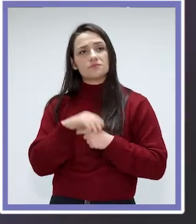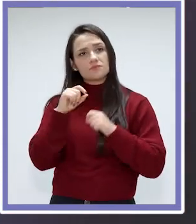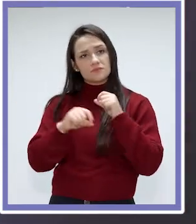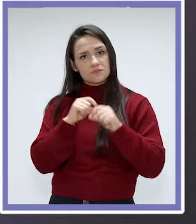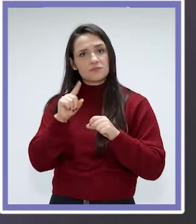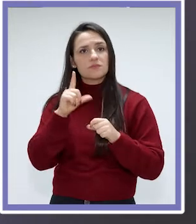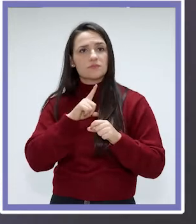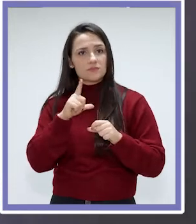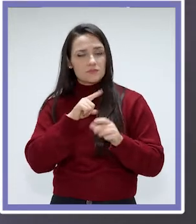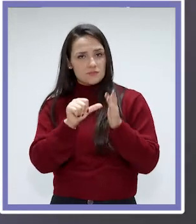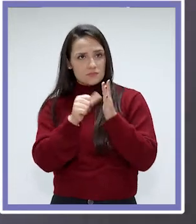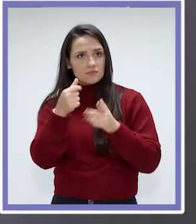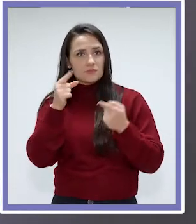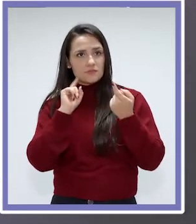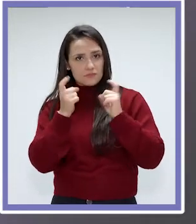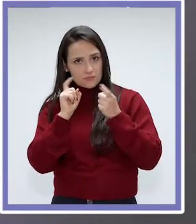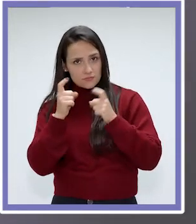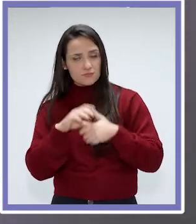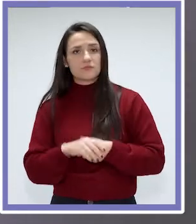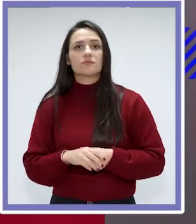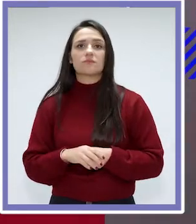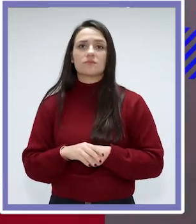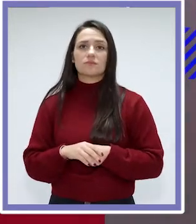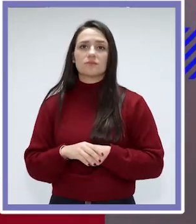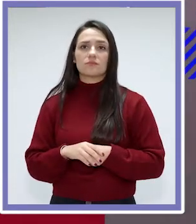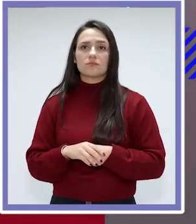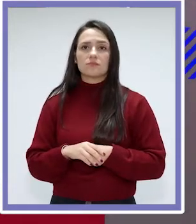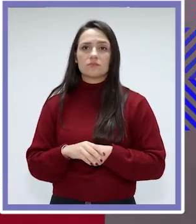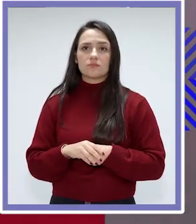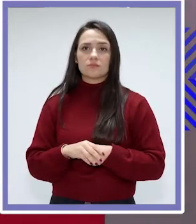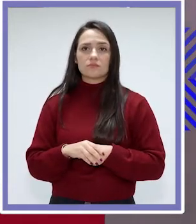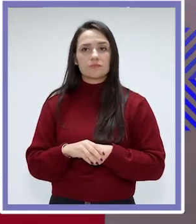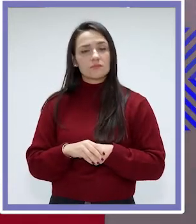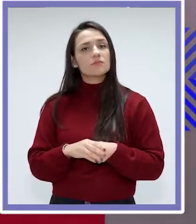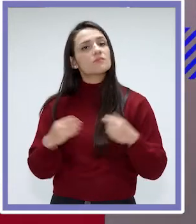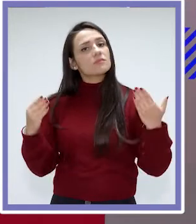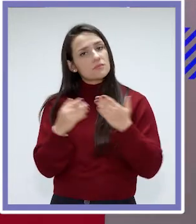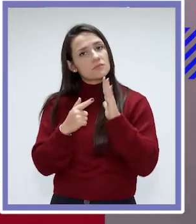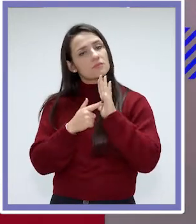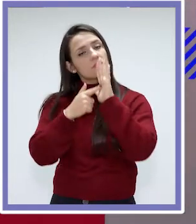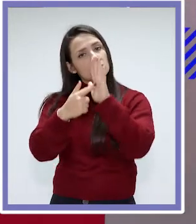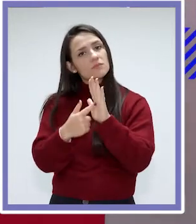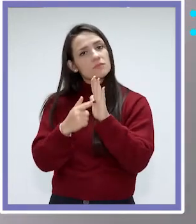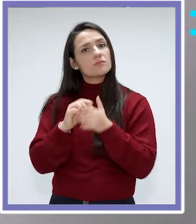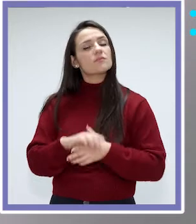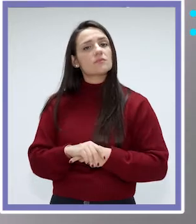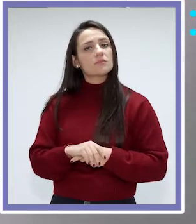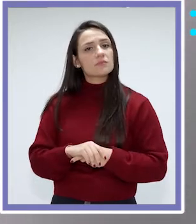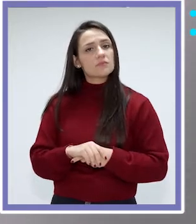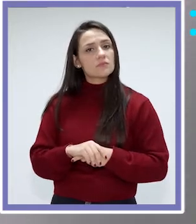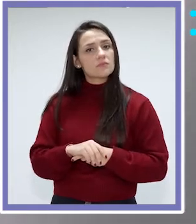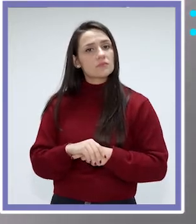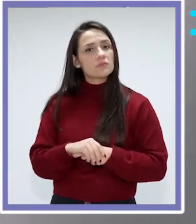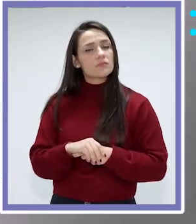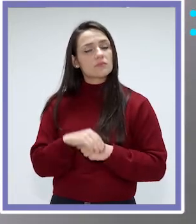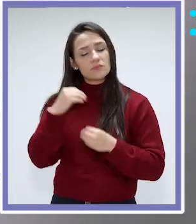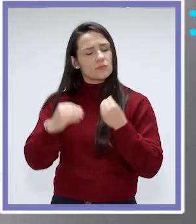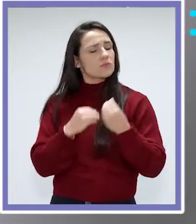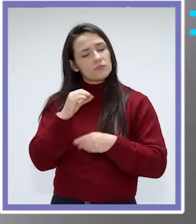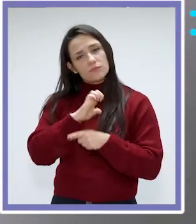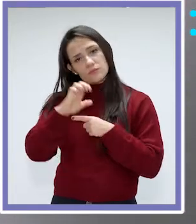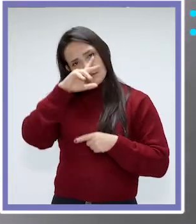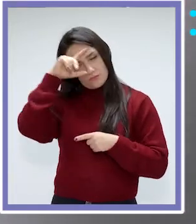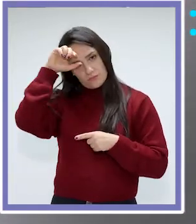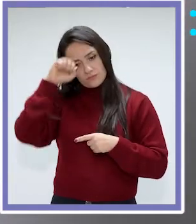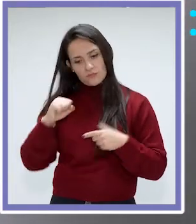primeira reunião, então a gente vê que o Estado de Mato Grosso do Sul é um grande protagonista, né, junto com